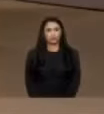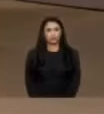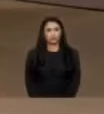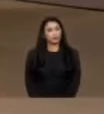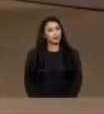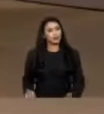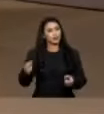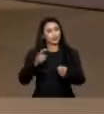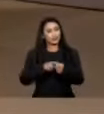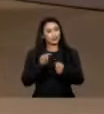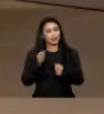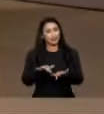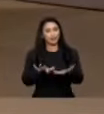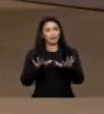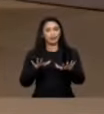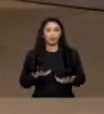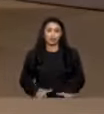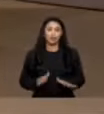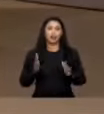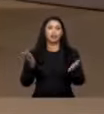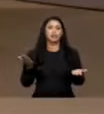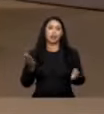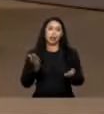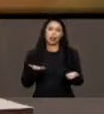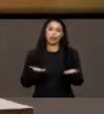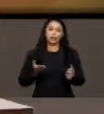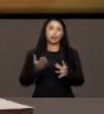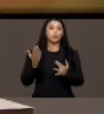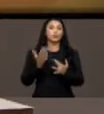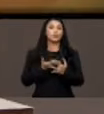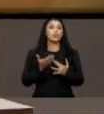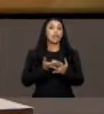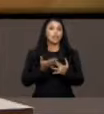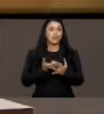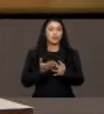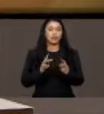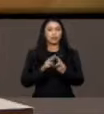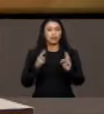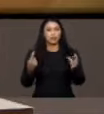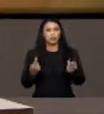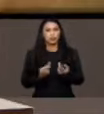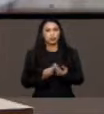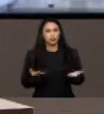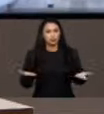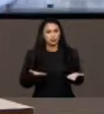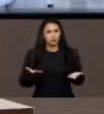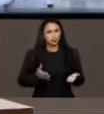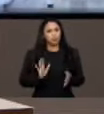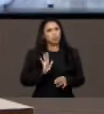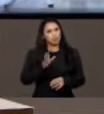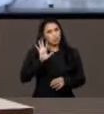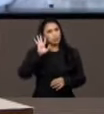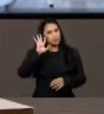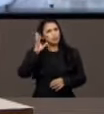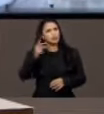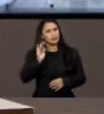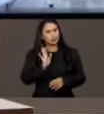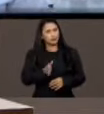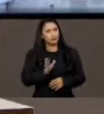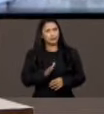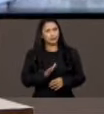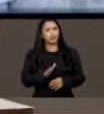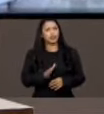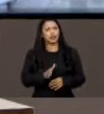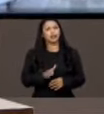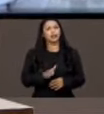Estamos de volta com o Direto do Plenário em pleno intervalo da sessão. A gente conversa agora com a Karina porque tivemos decisão já na primeira parte da sessão plenária